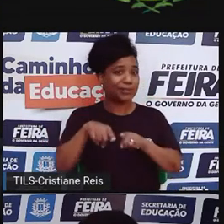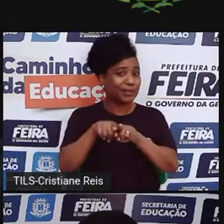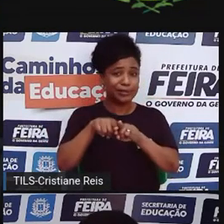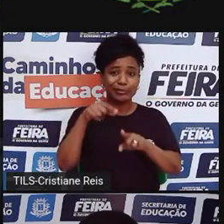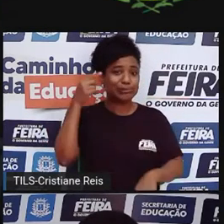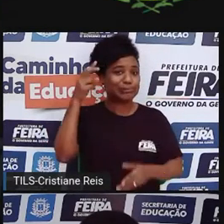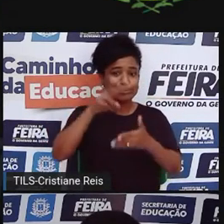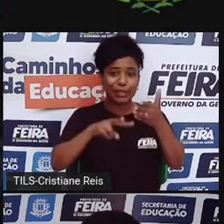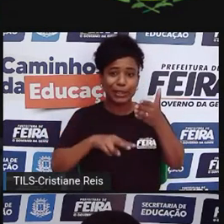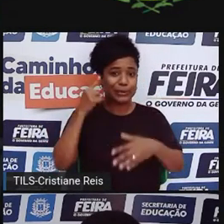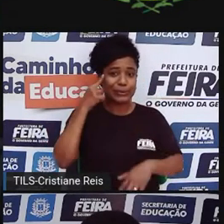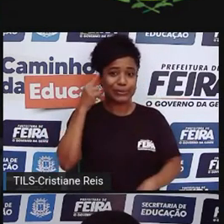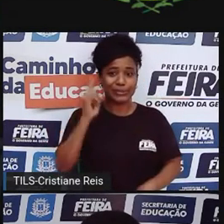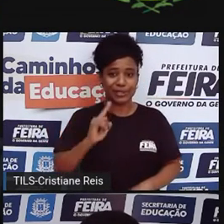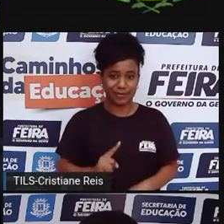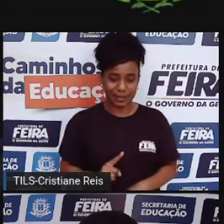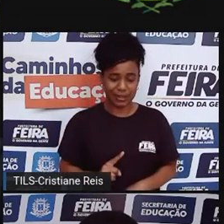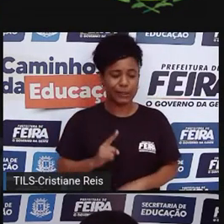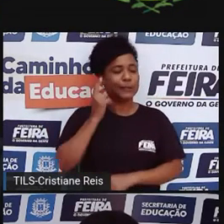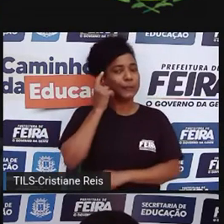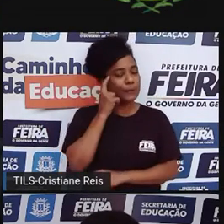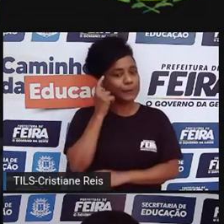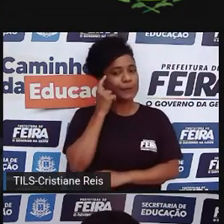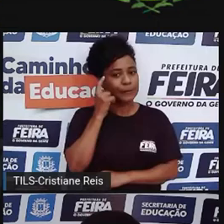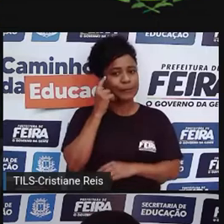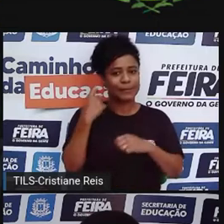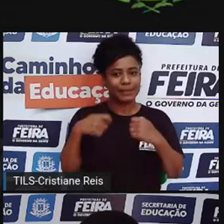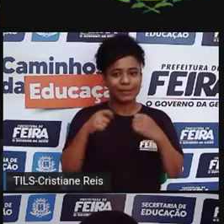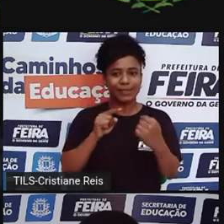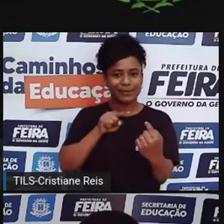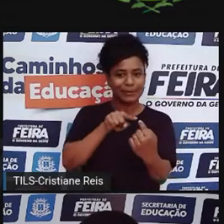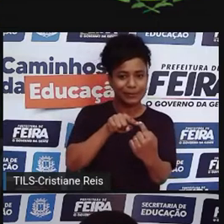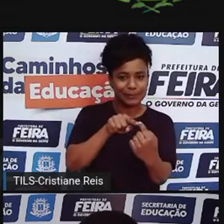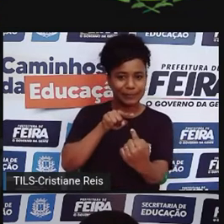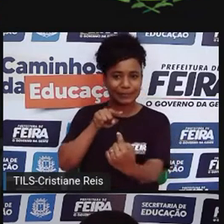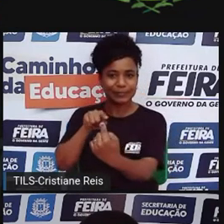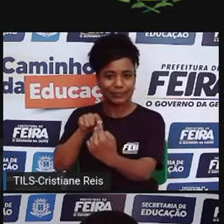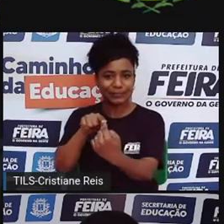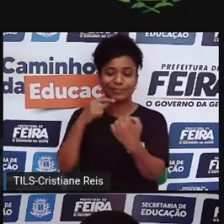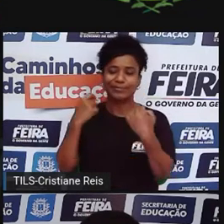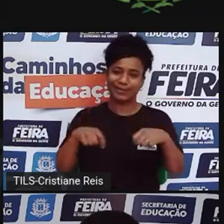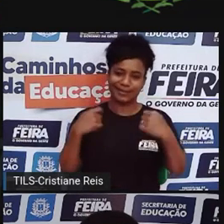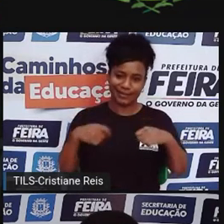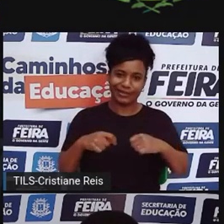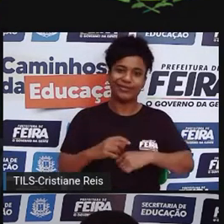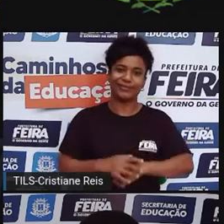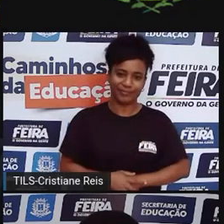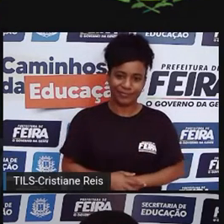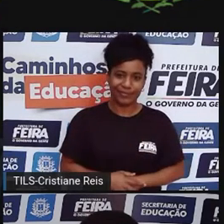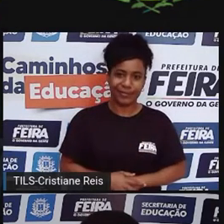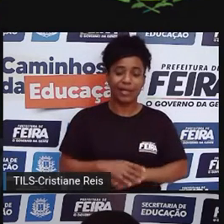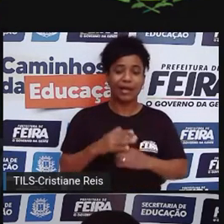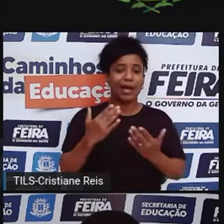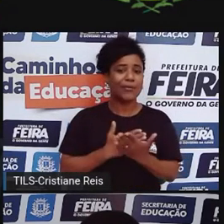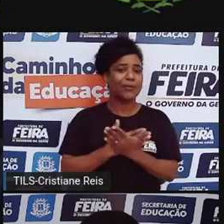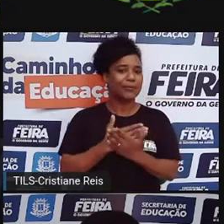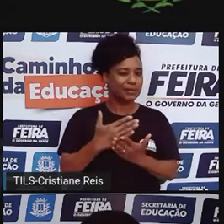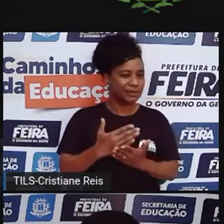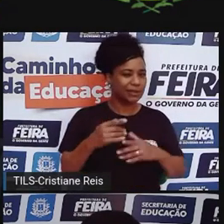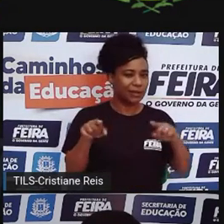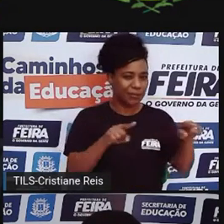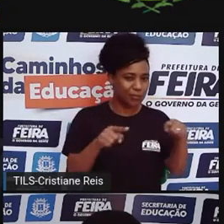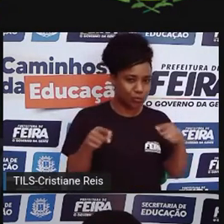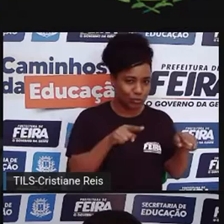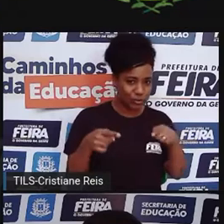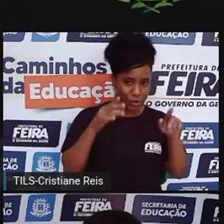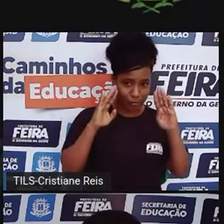na educação de uma forma sem pensar na música em si, mas em todos os elementos que seriam capazes de dar